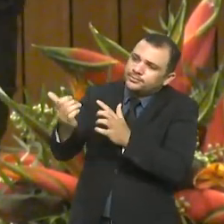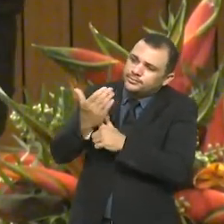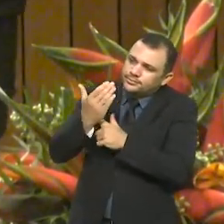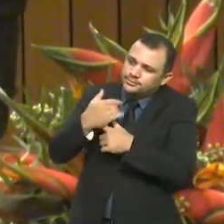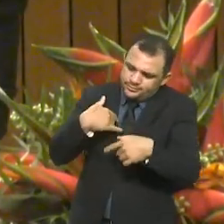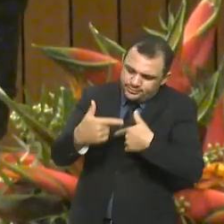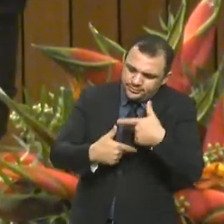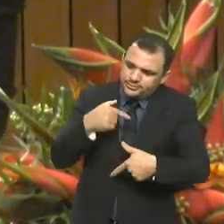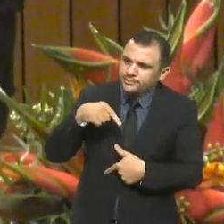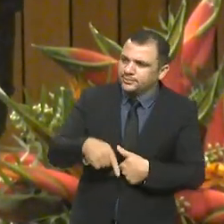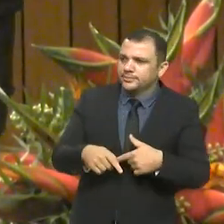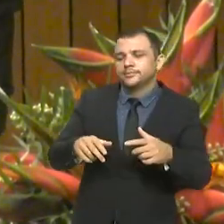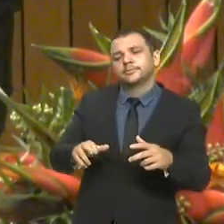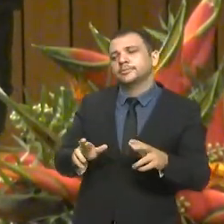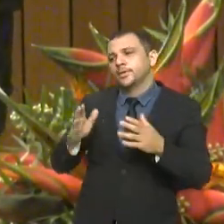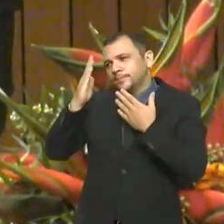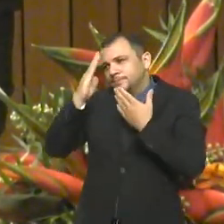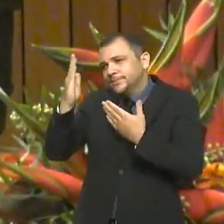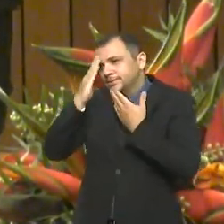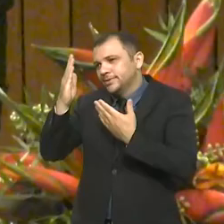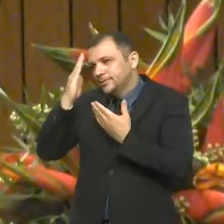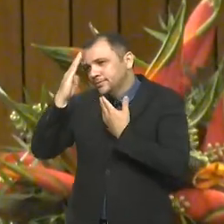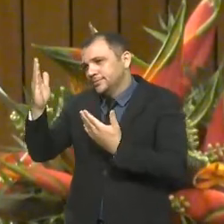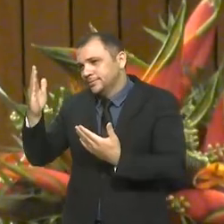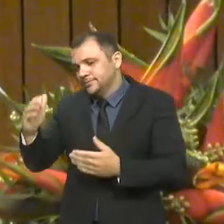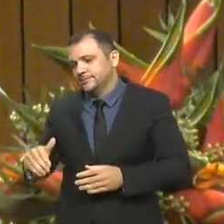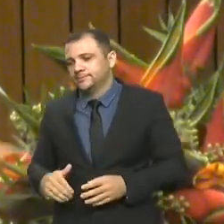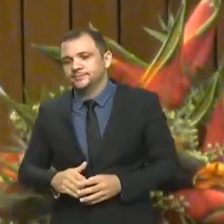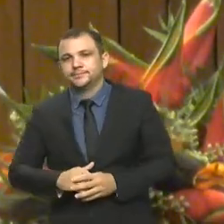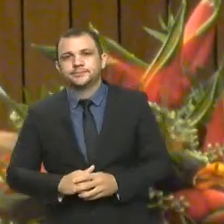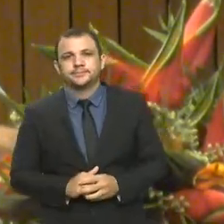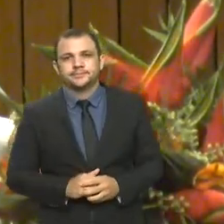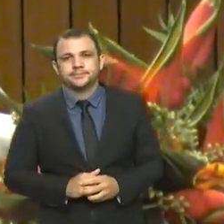na Assembleia? Muito obrigado, mestre. Meu professor, muito obrigado.